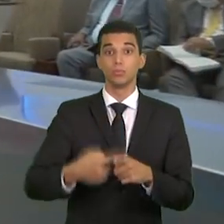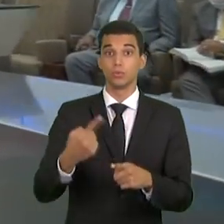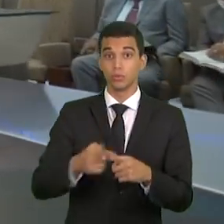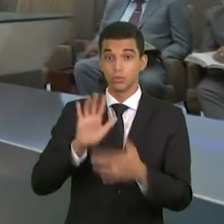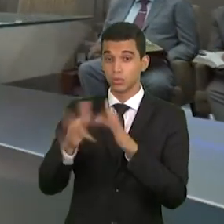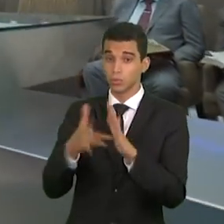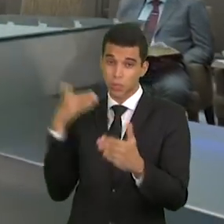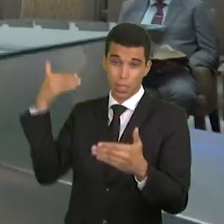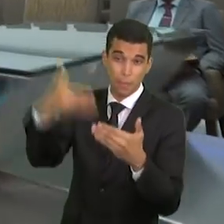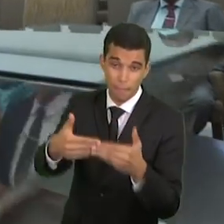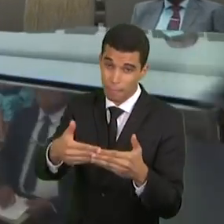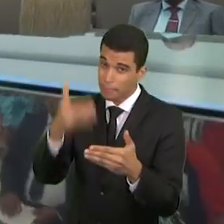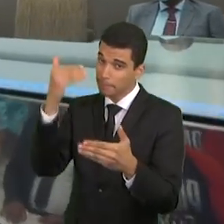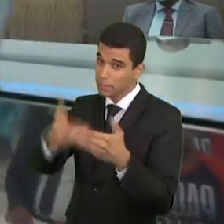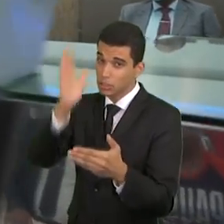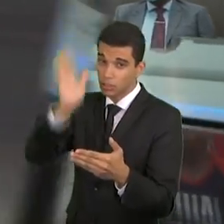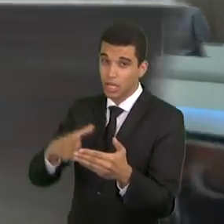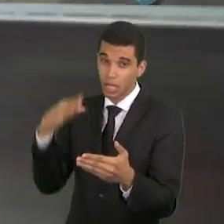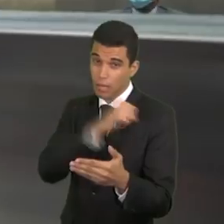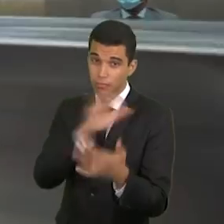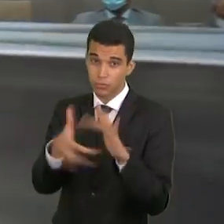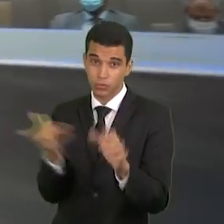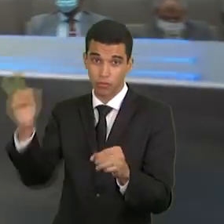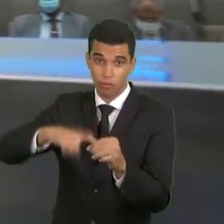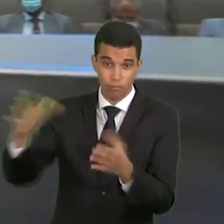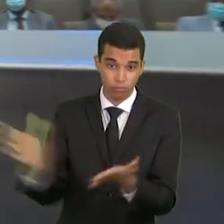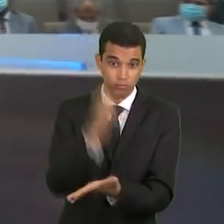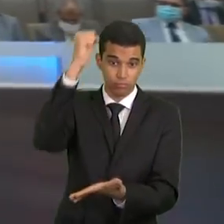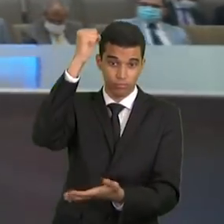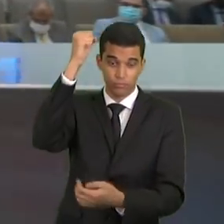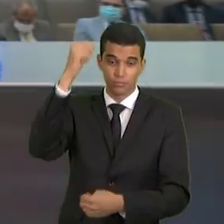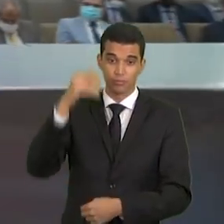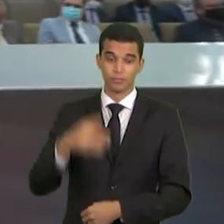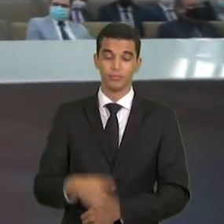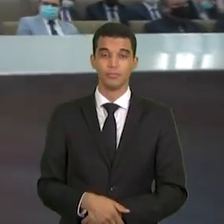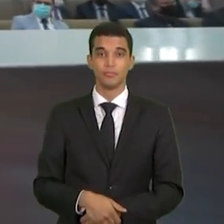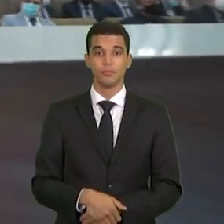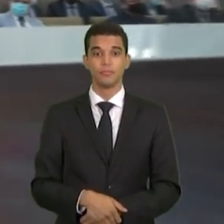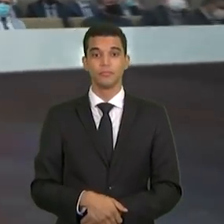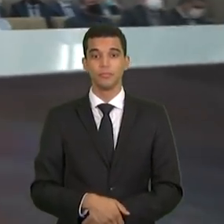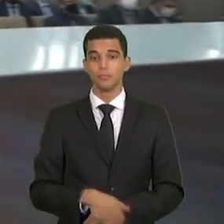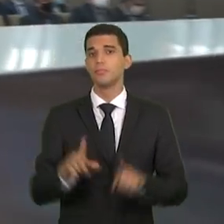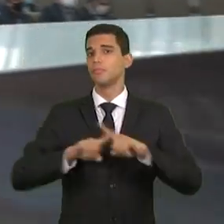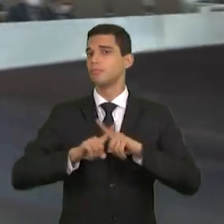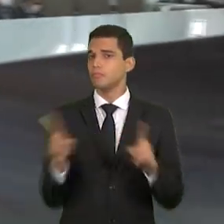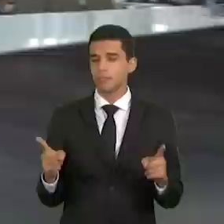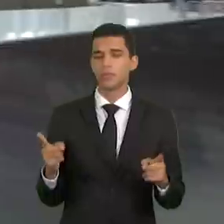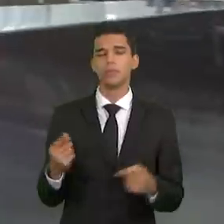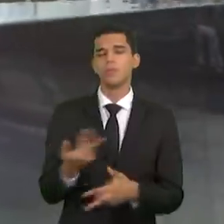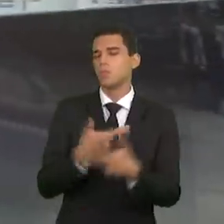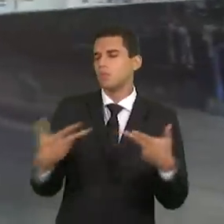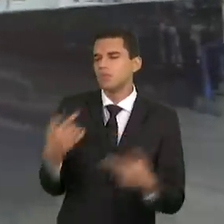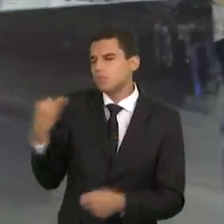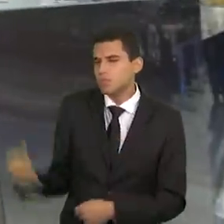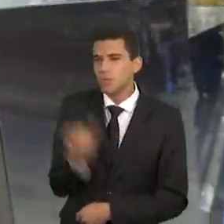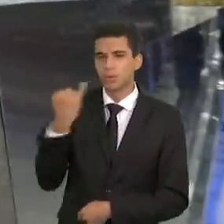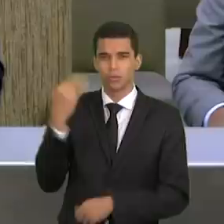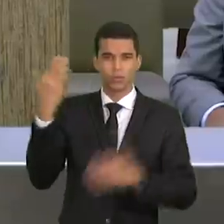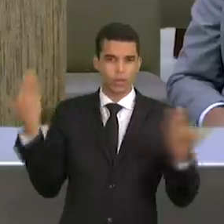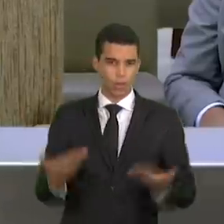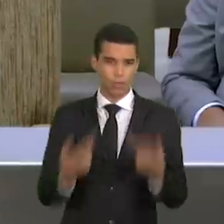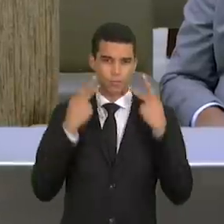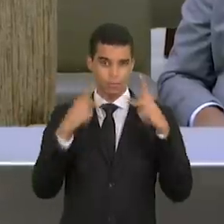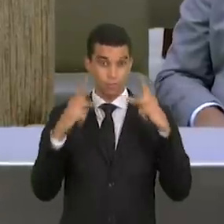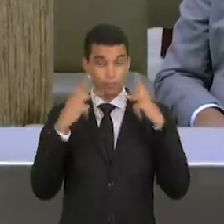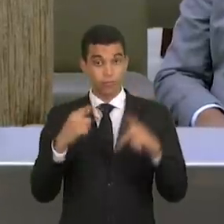acontecer. Mas eu quero agora, irmãos, chegar numa parte muito importante desta mensagem. E